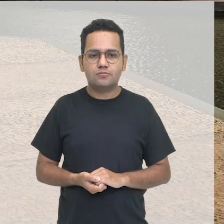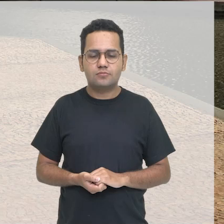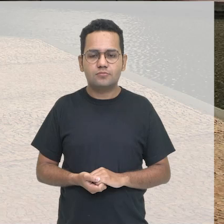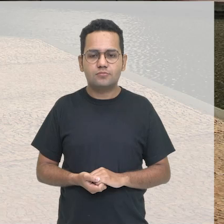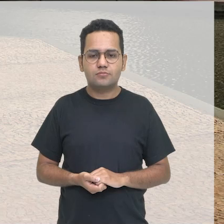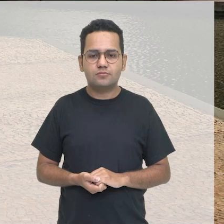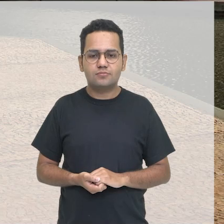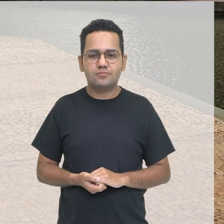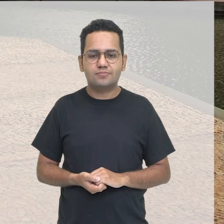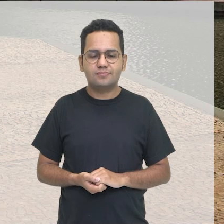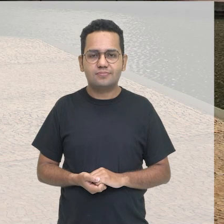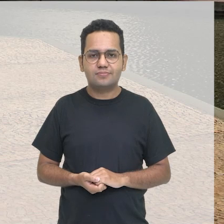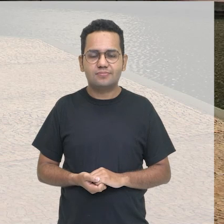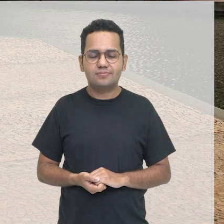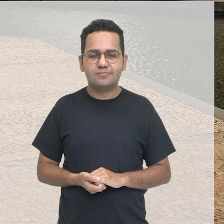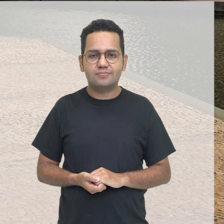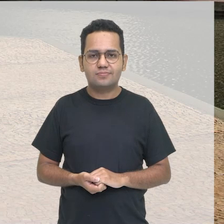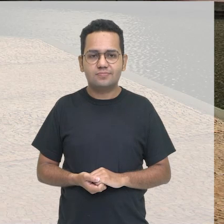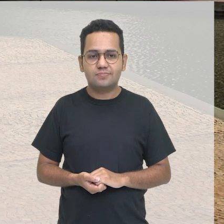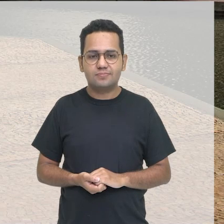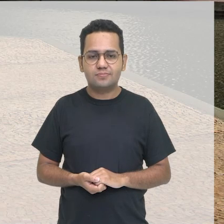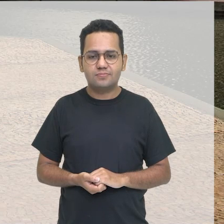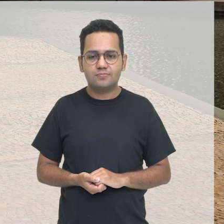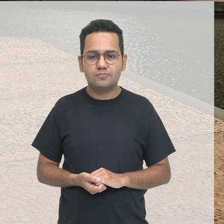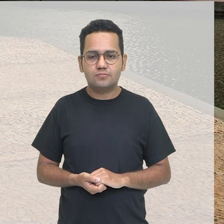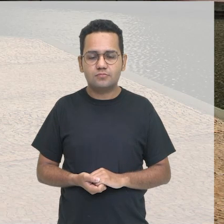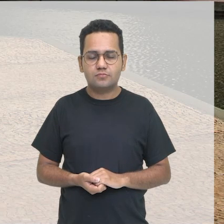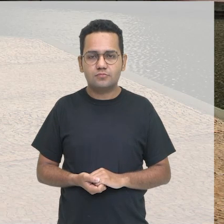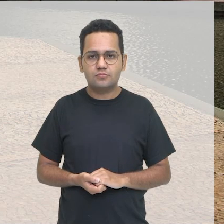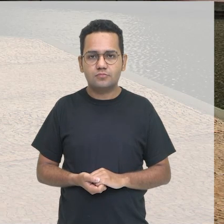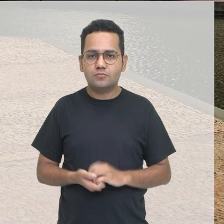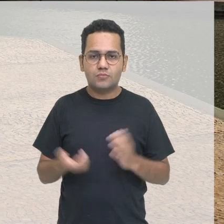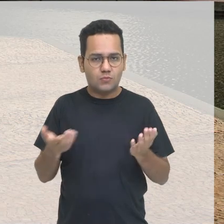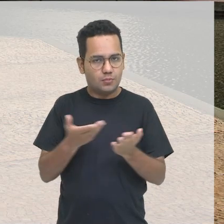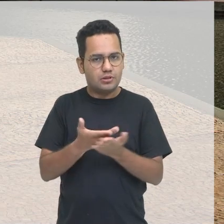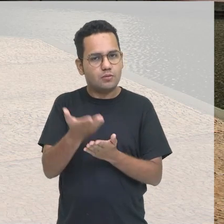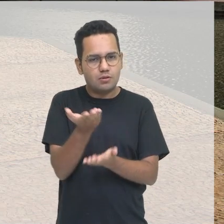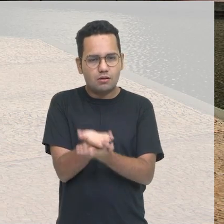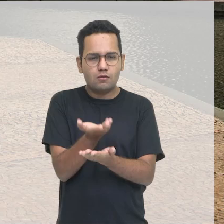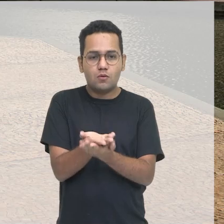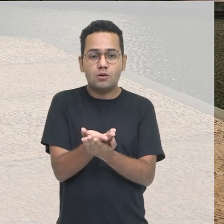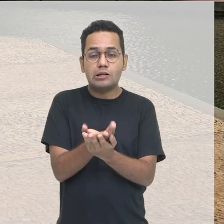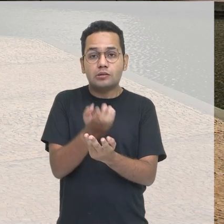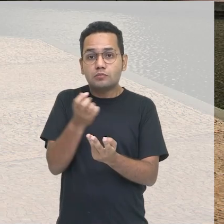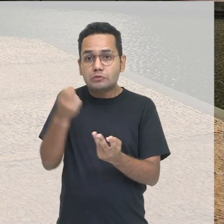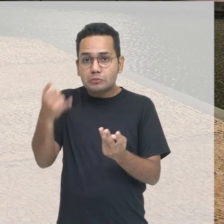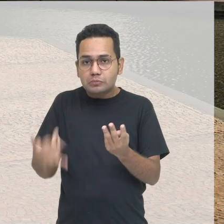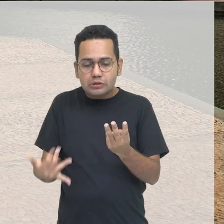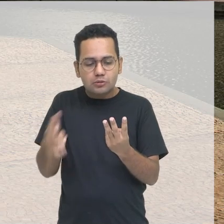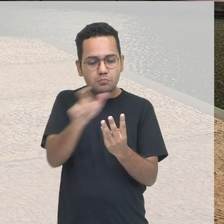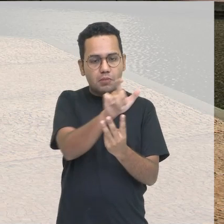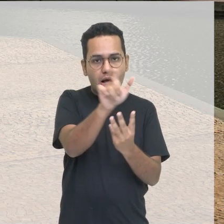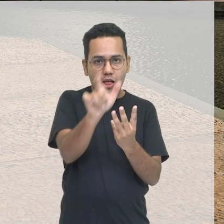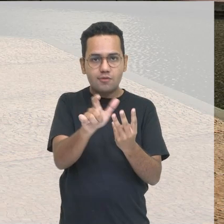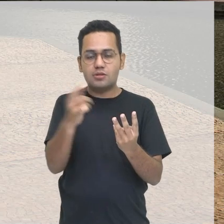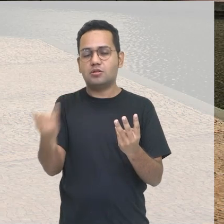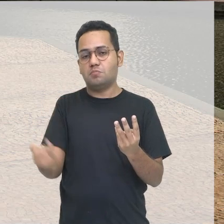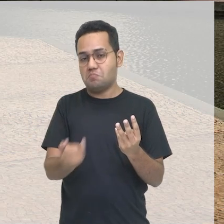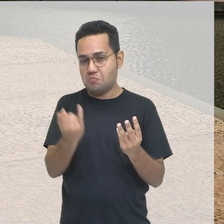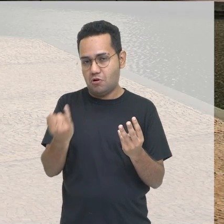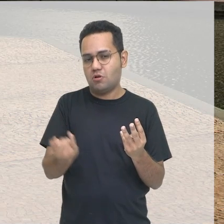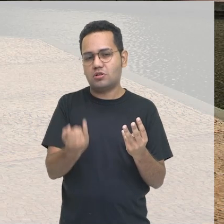Muito bem, vamos então começar a nossa revisão falando aí dos conceitos, de três conceitos importantes, né, que